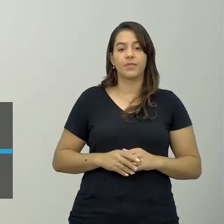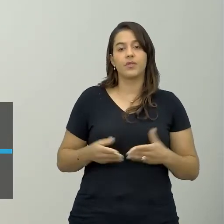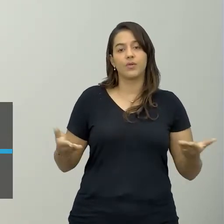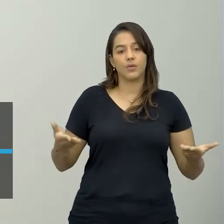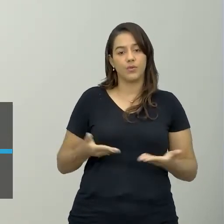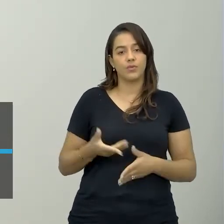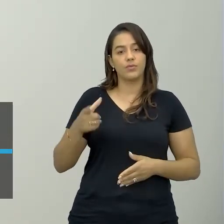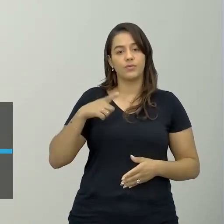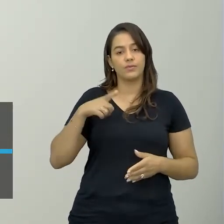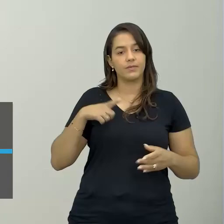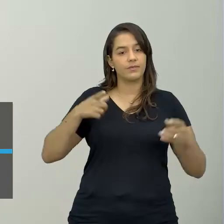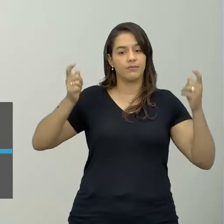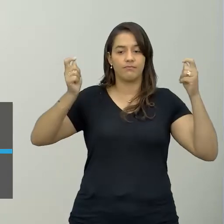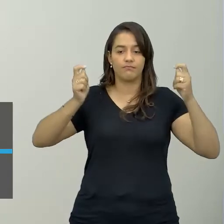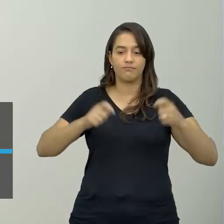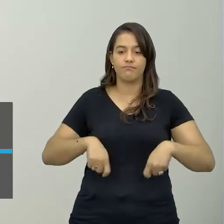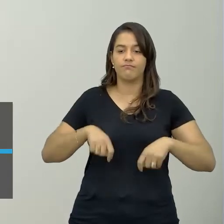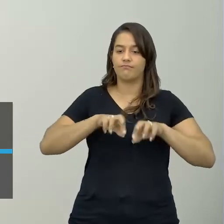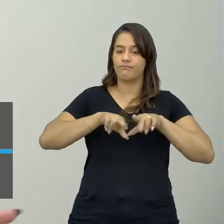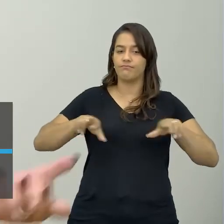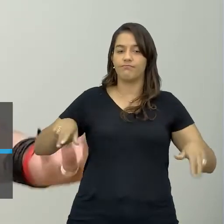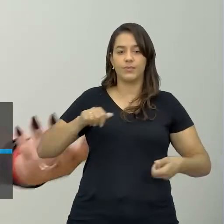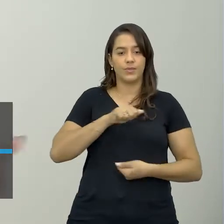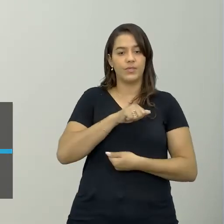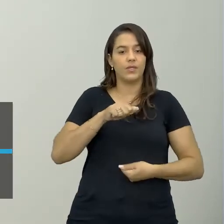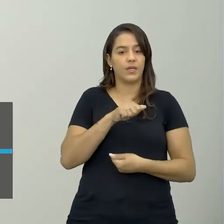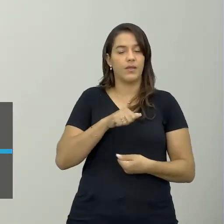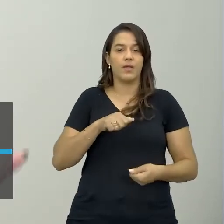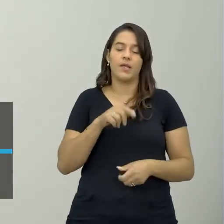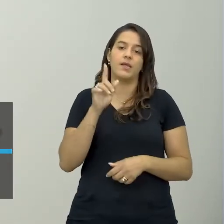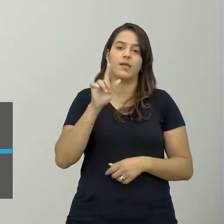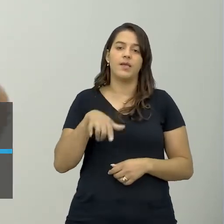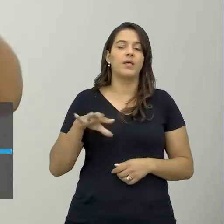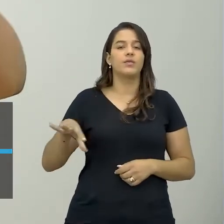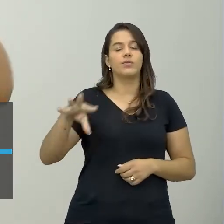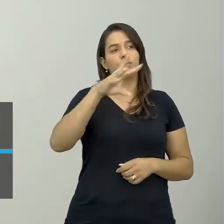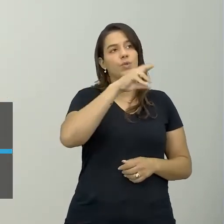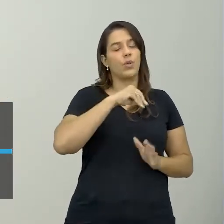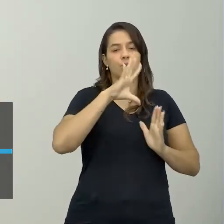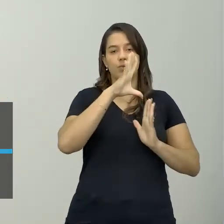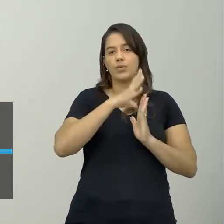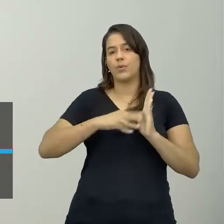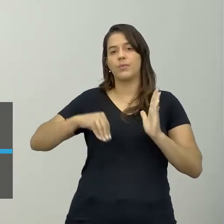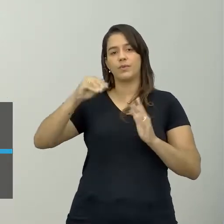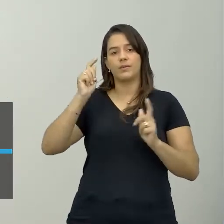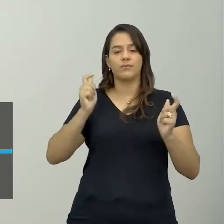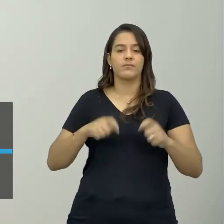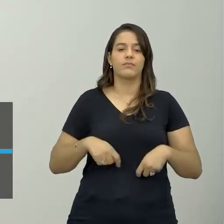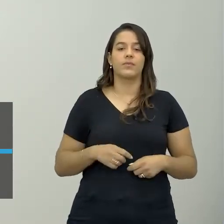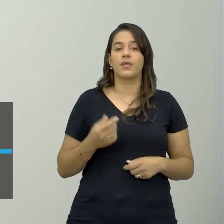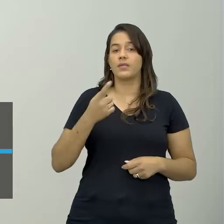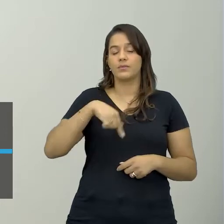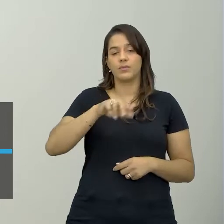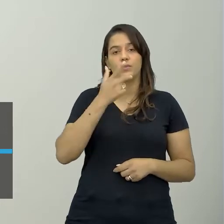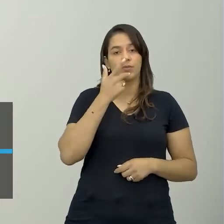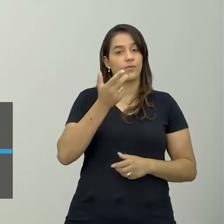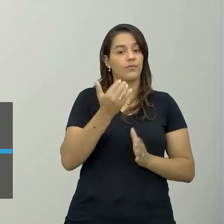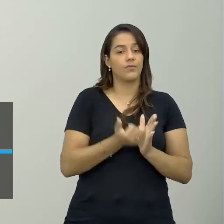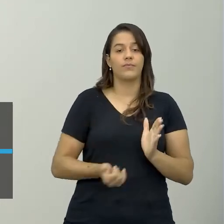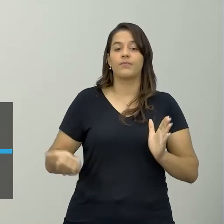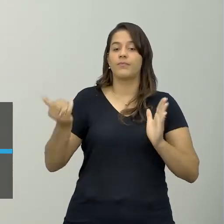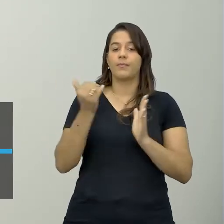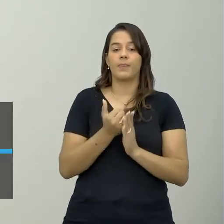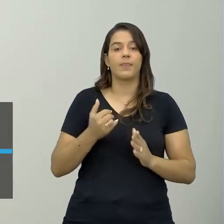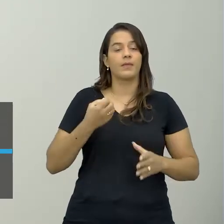muitas possibilidades. Gente, sustentabilidade tá na moda. E por estar na moda, as pessoas estão cada vez mais falando sobre isso e criando